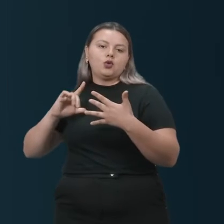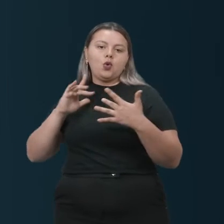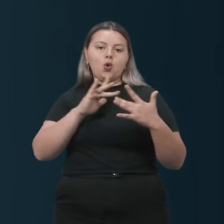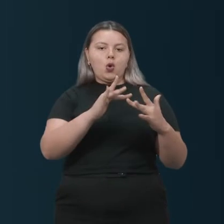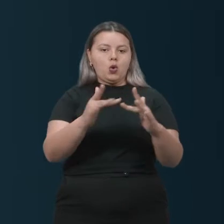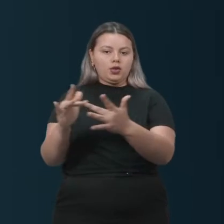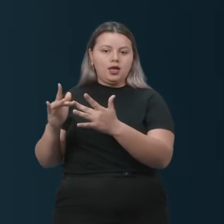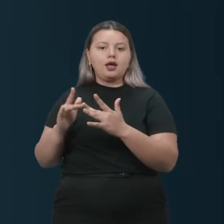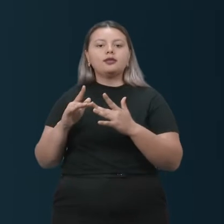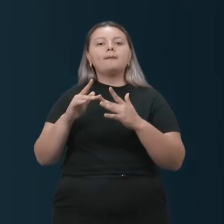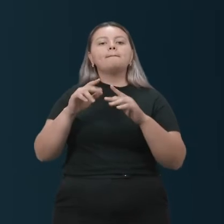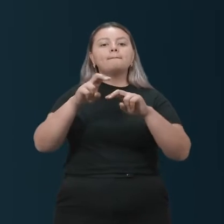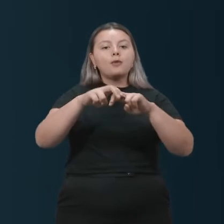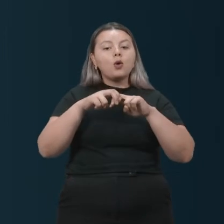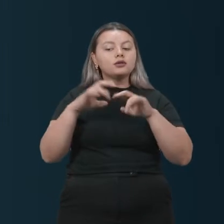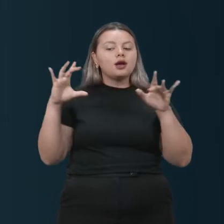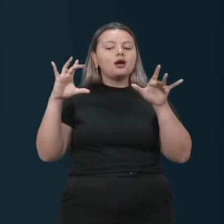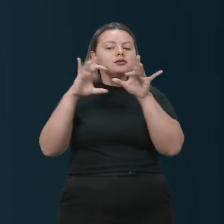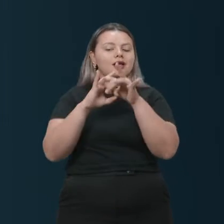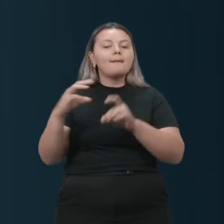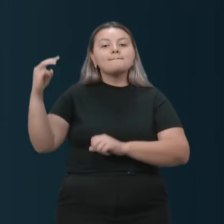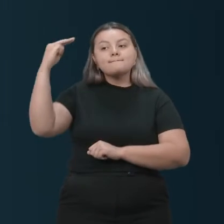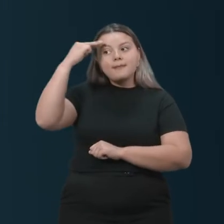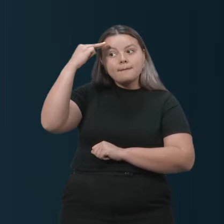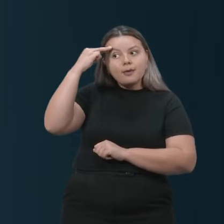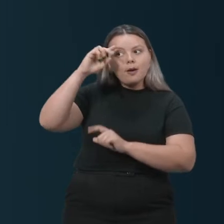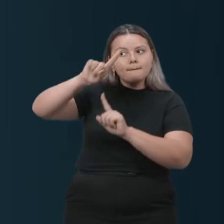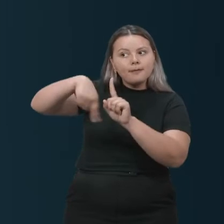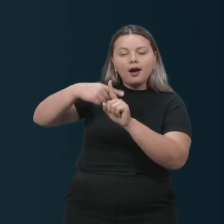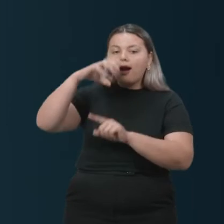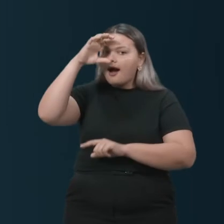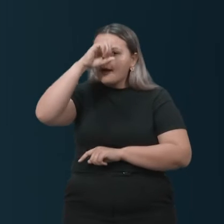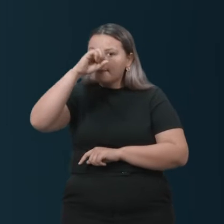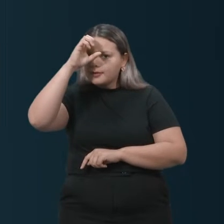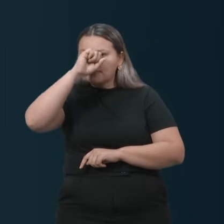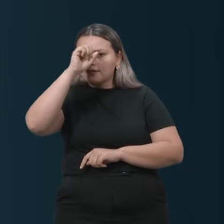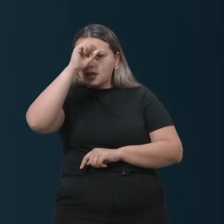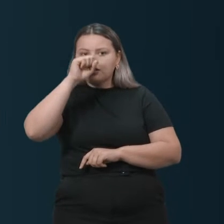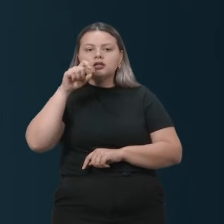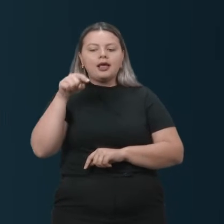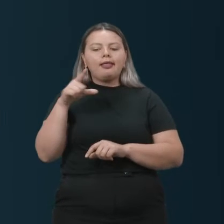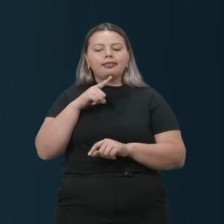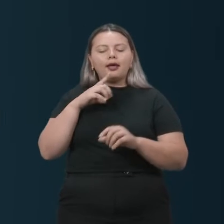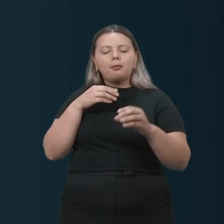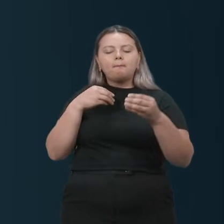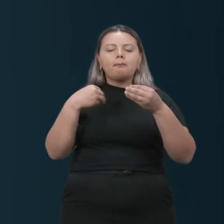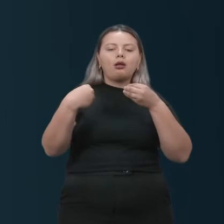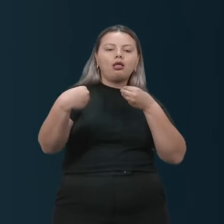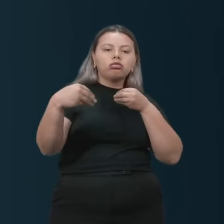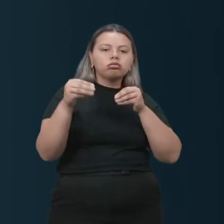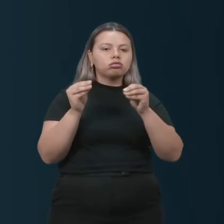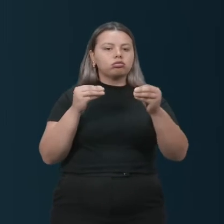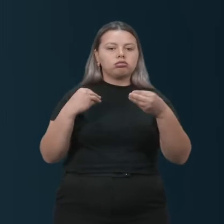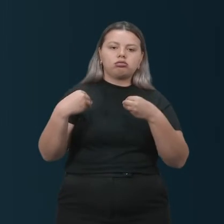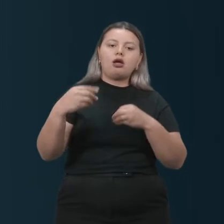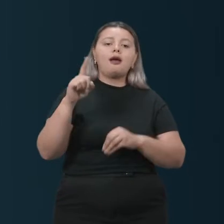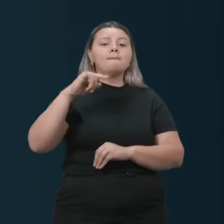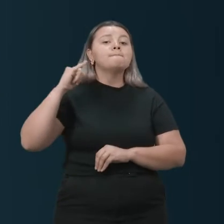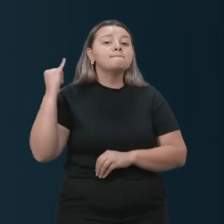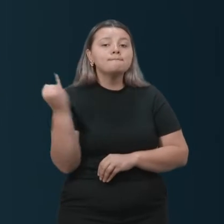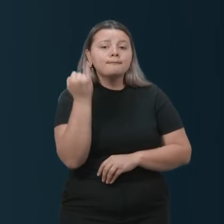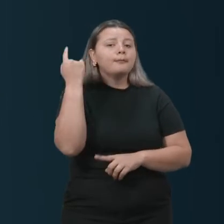e aprendizado, eu já adianto para vocês que esses mecanismos de plasticidade são